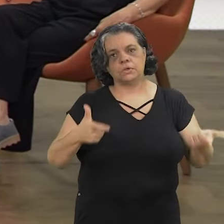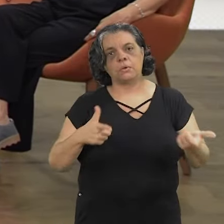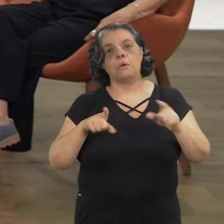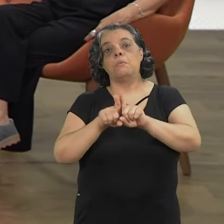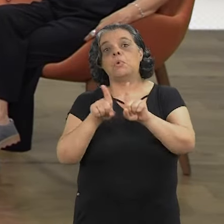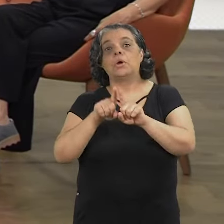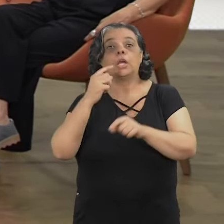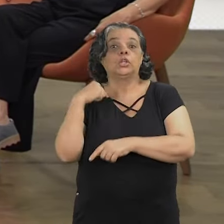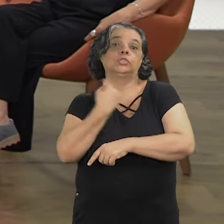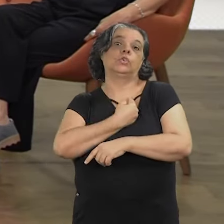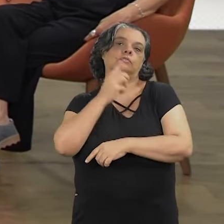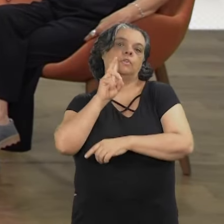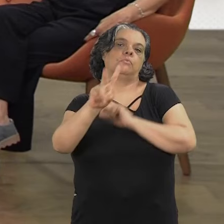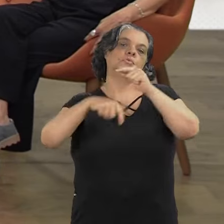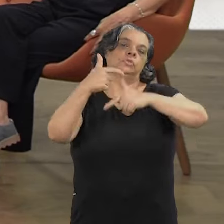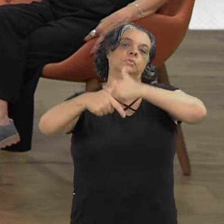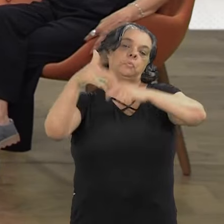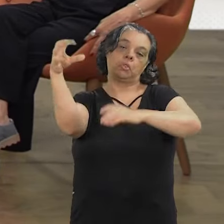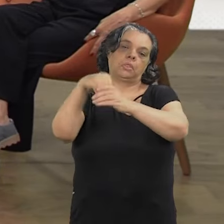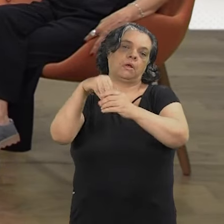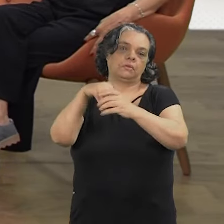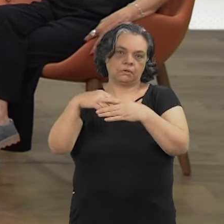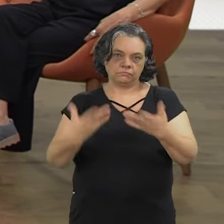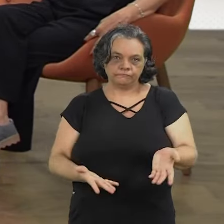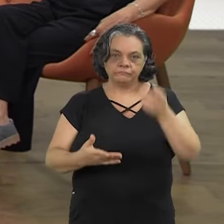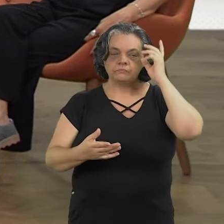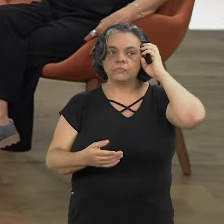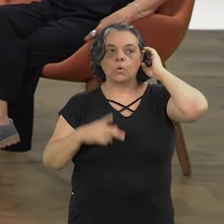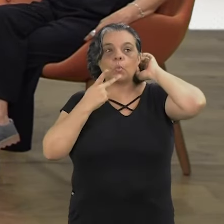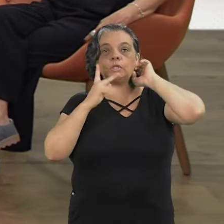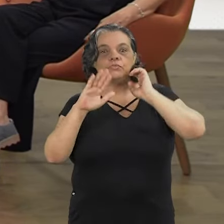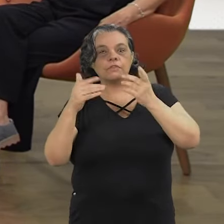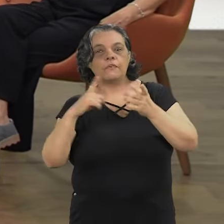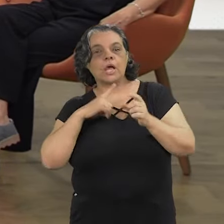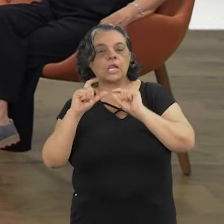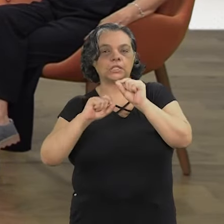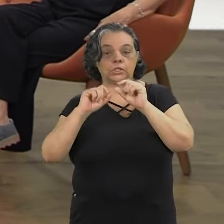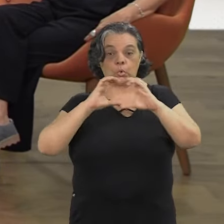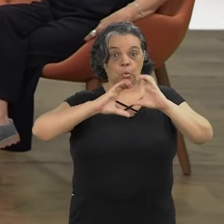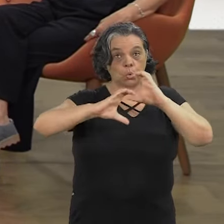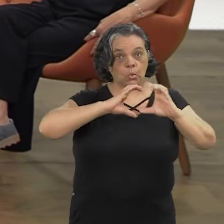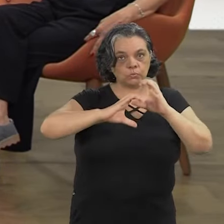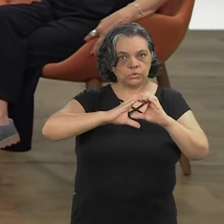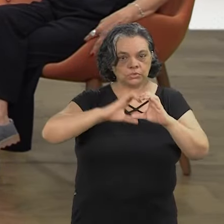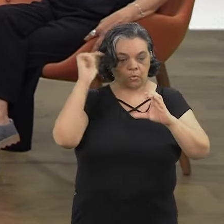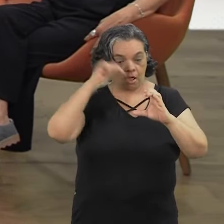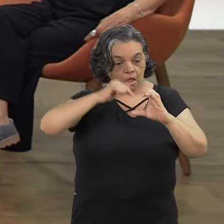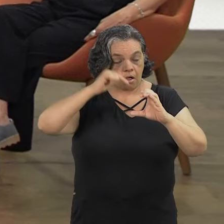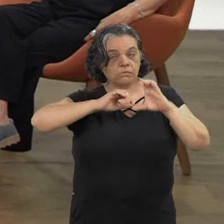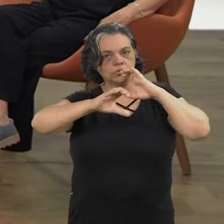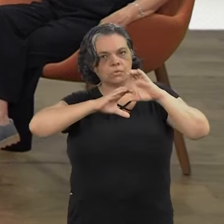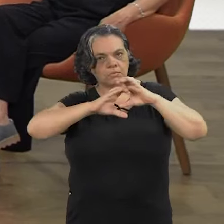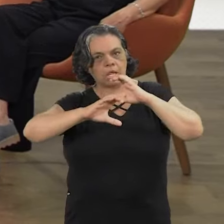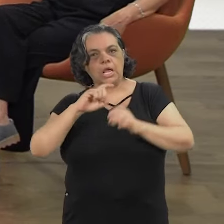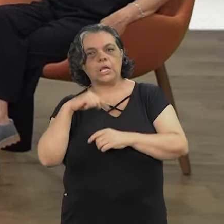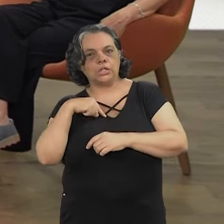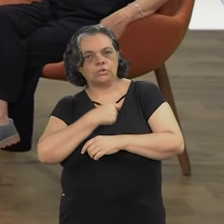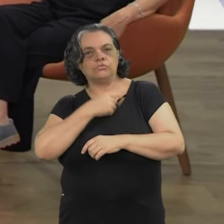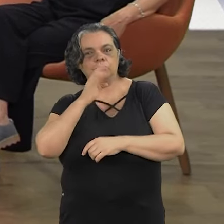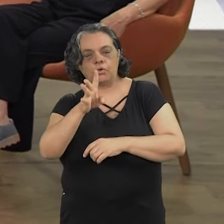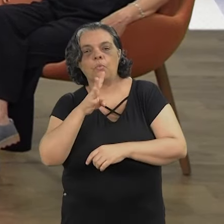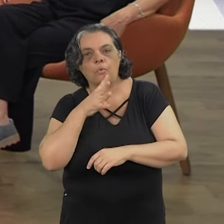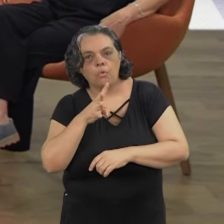Eh e a gente vem Trabalhando dentro disso né quando a gente fala de comunicação essa comunicação que